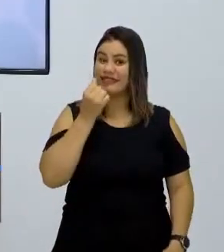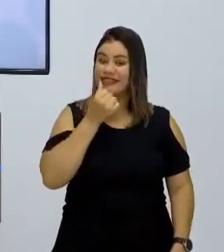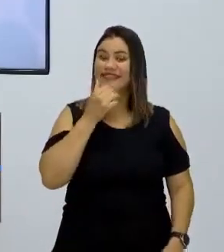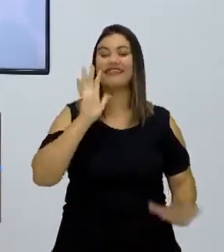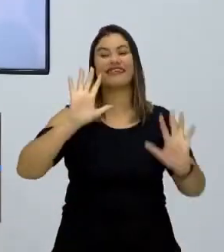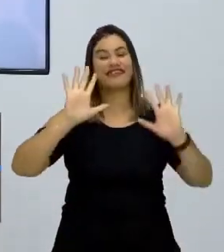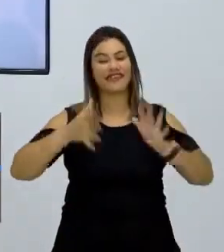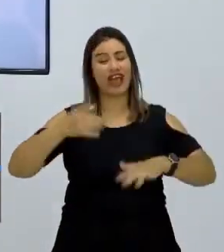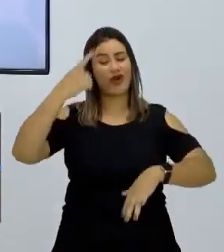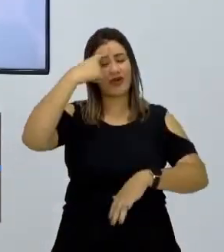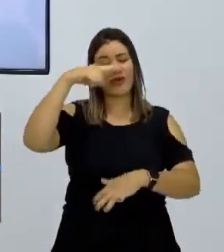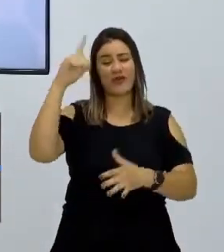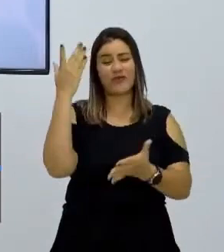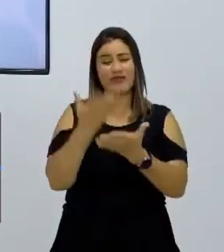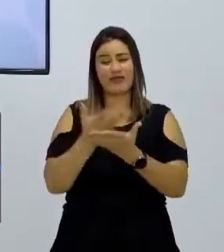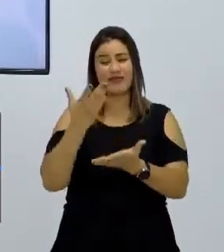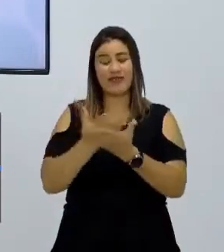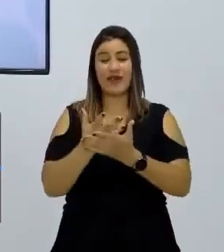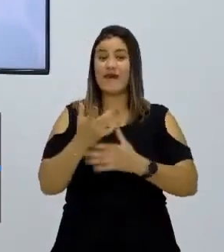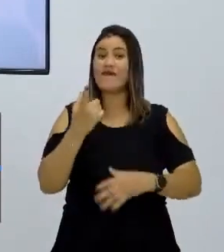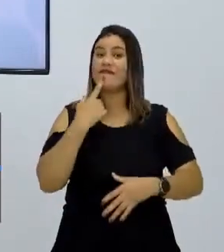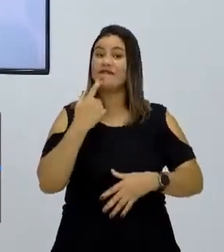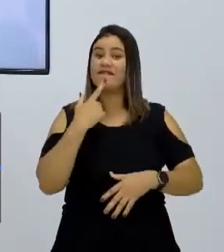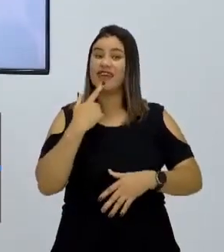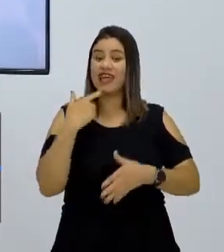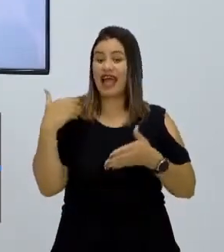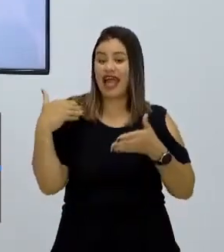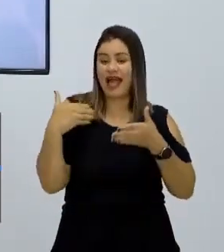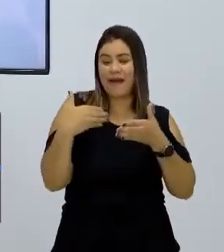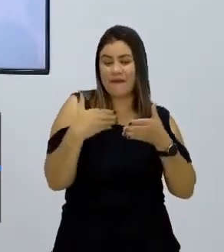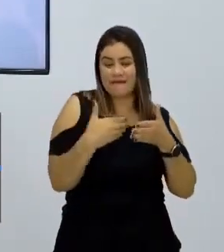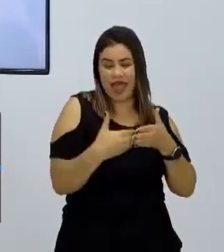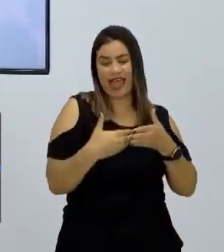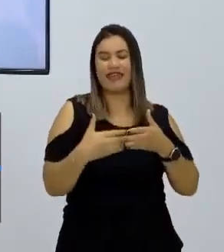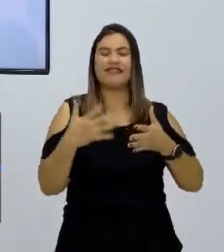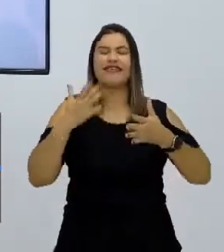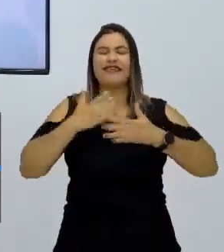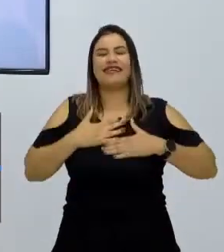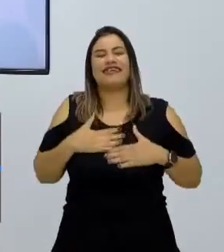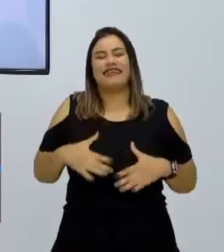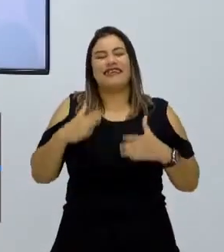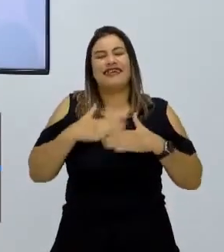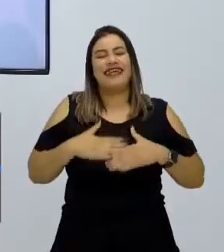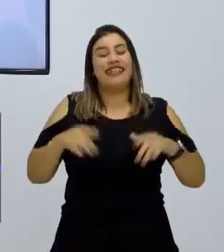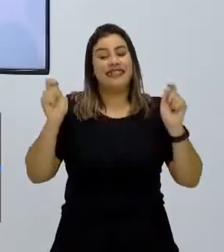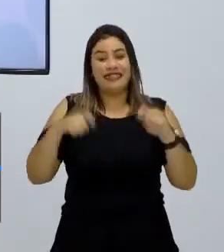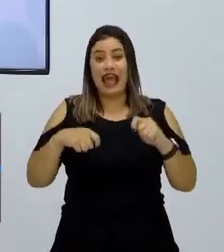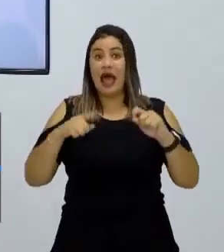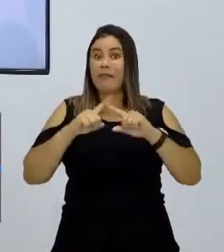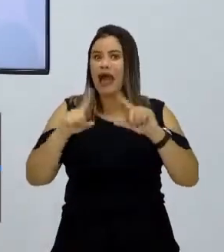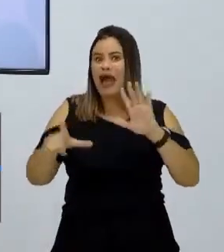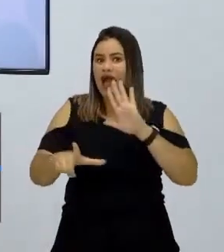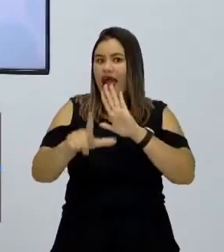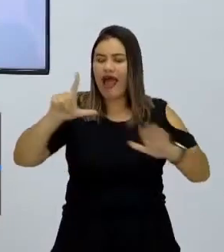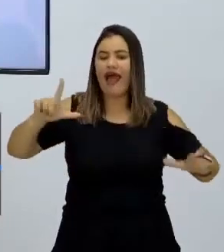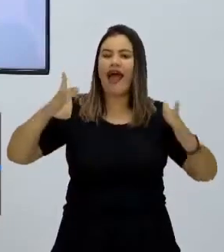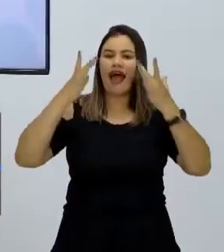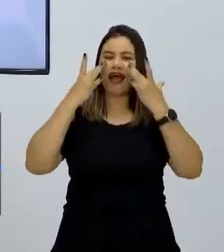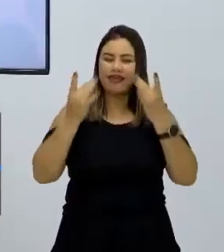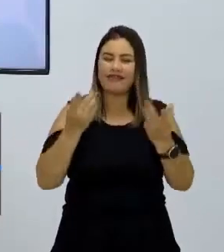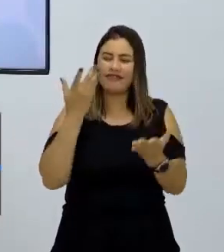Sexta-feira, última aula, feriado chegando, né? Dá para dar uma bela descansada, mas antes, vamos prestar atenção na aula